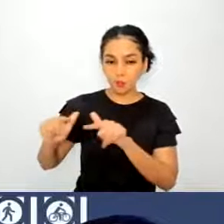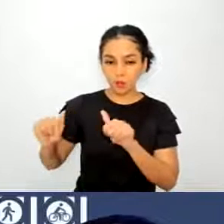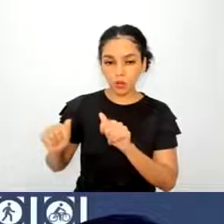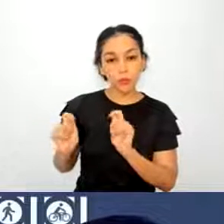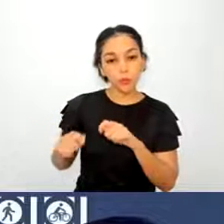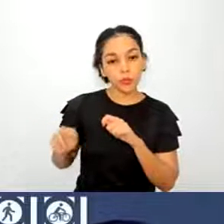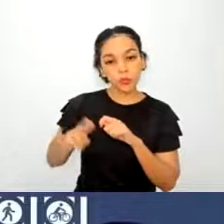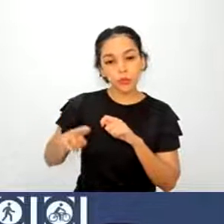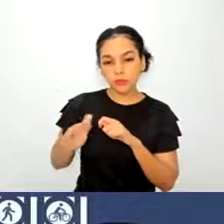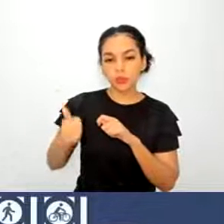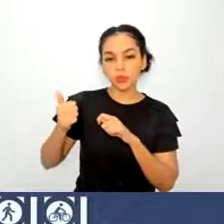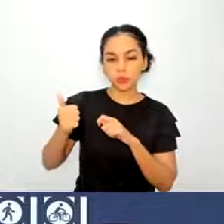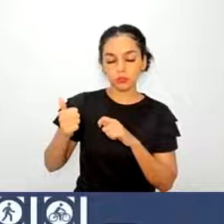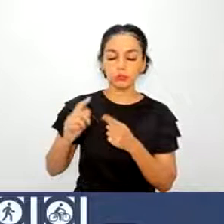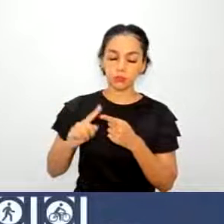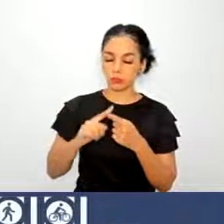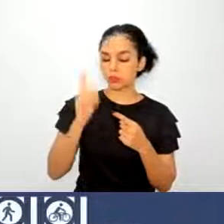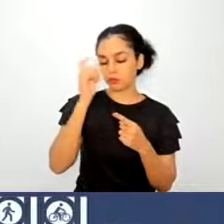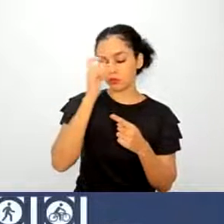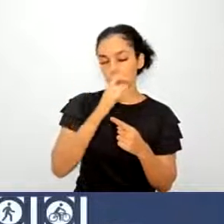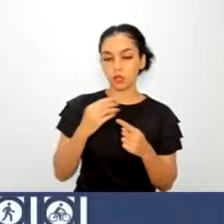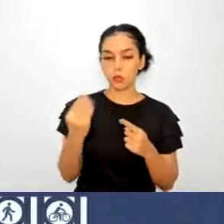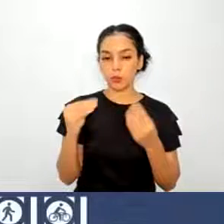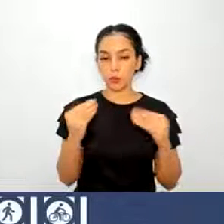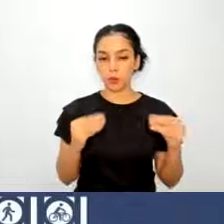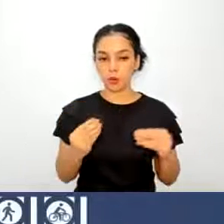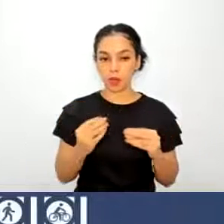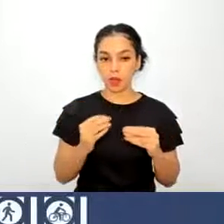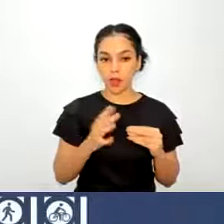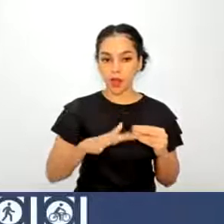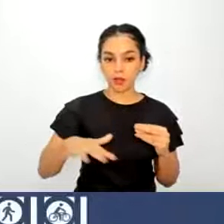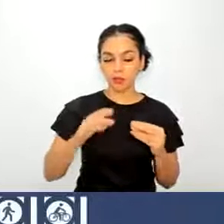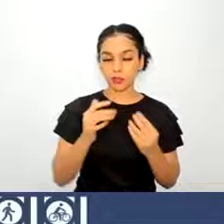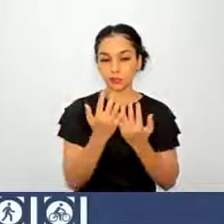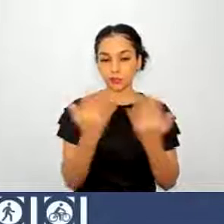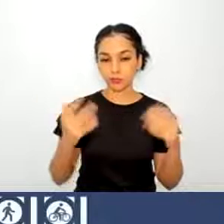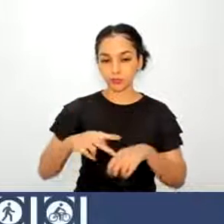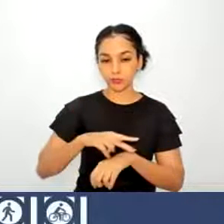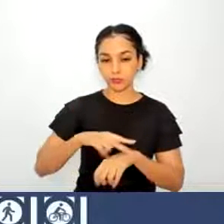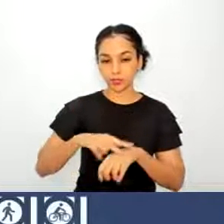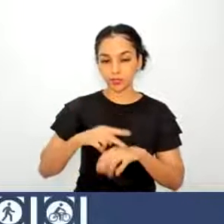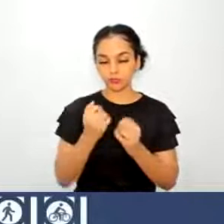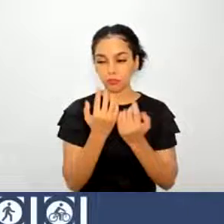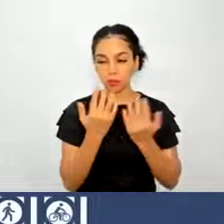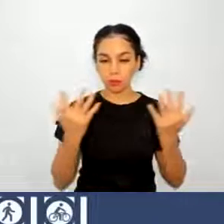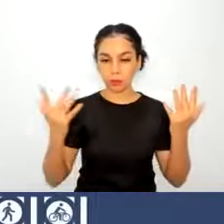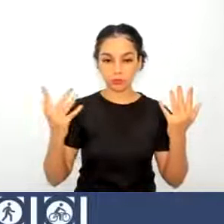da dificuldade de implantar grandes áreas verdes, né, de forma rápida. Né? Isso é uma justificativa que o